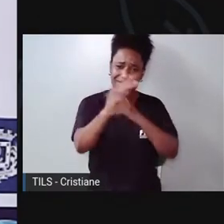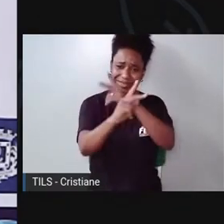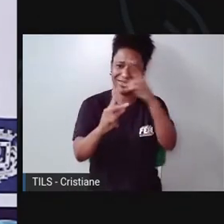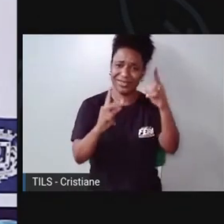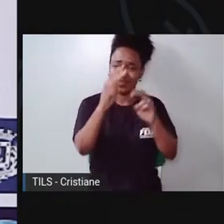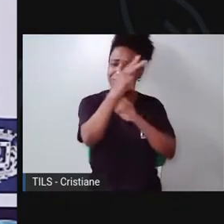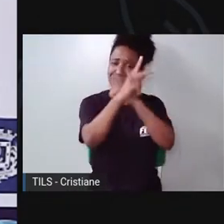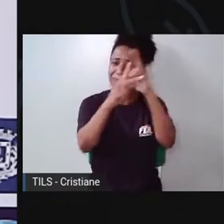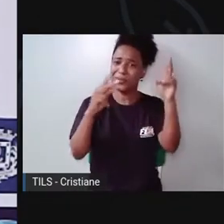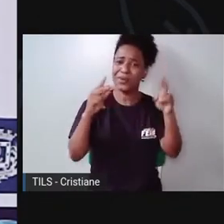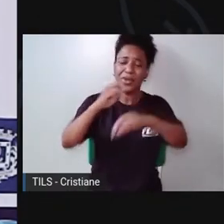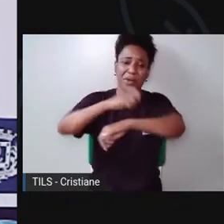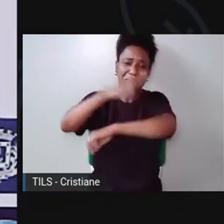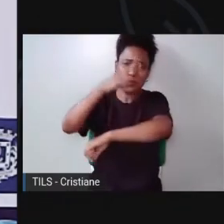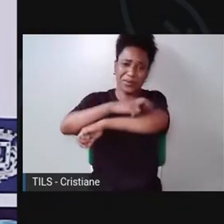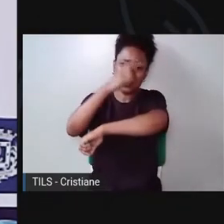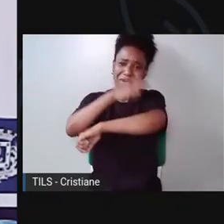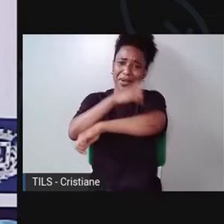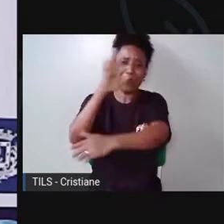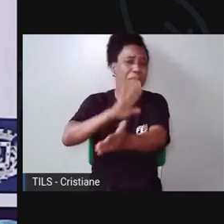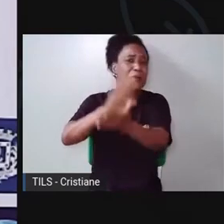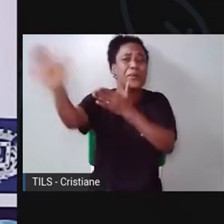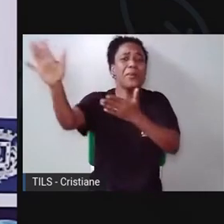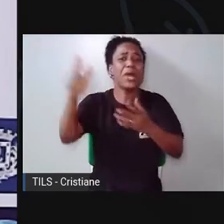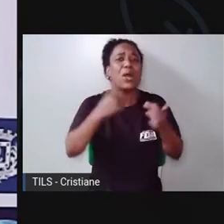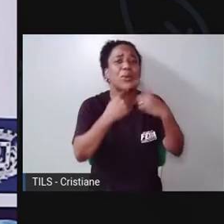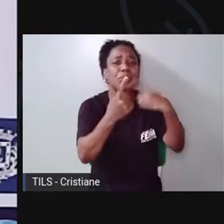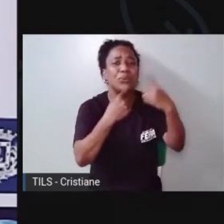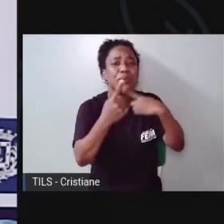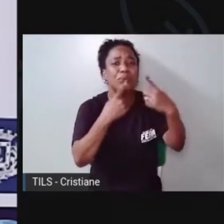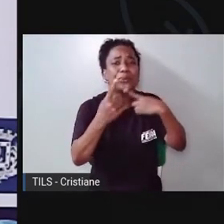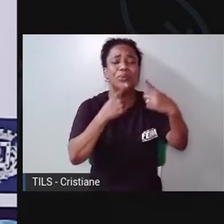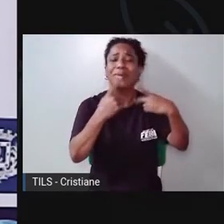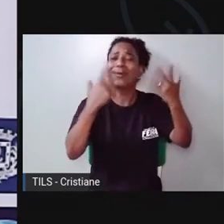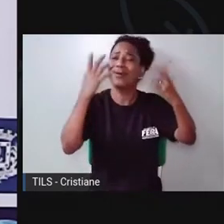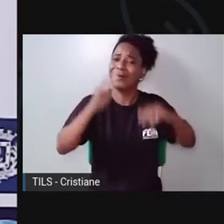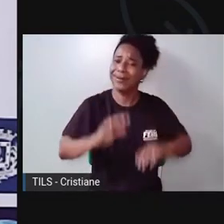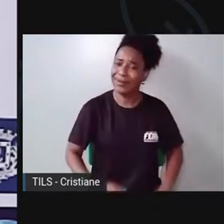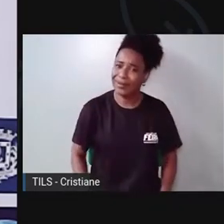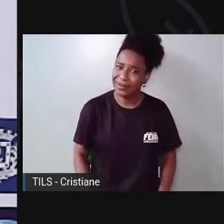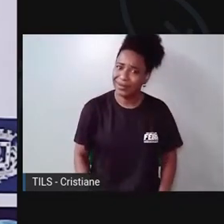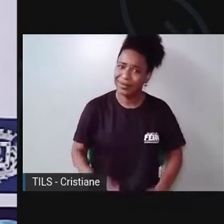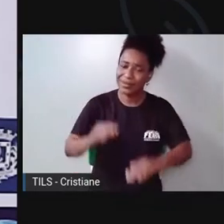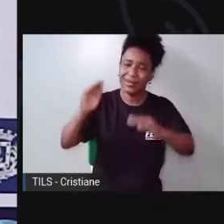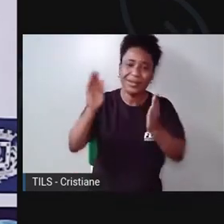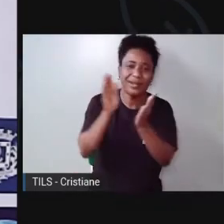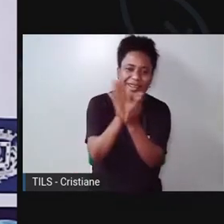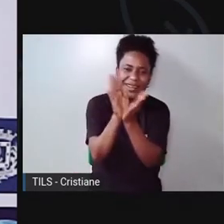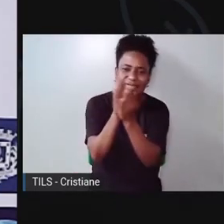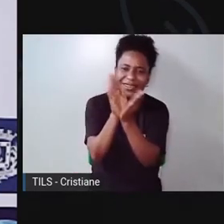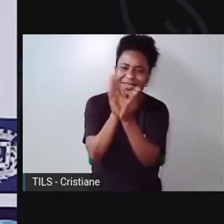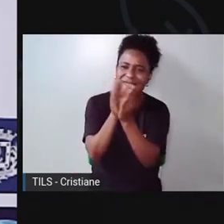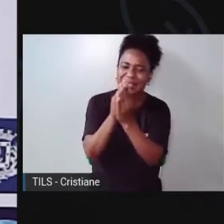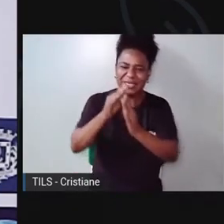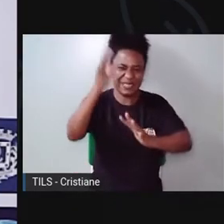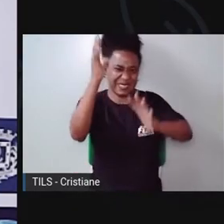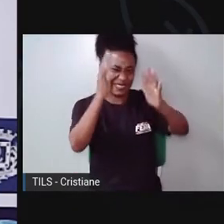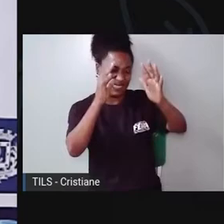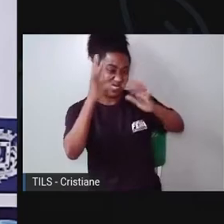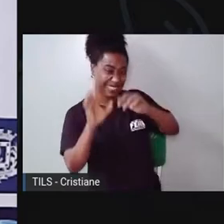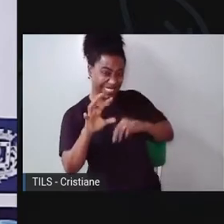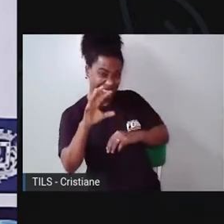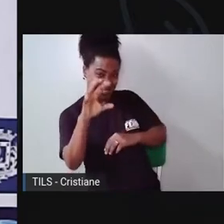os dois começaram uma sim bola e abrigadas foi embora dona aranha deixou em